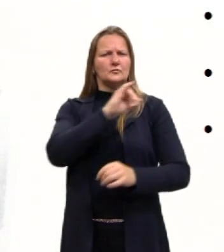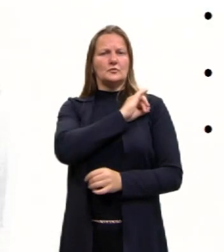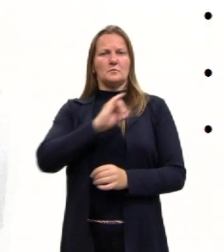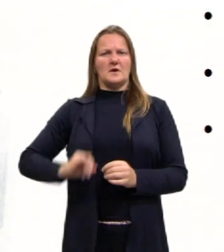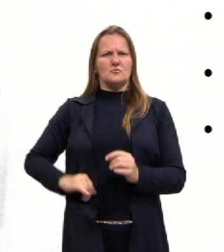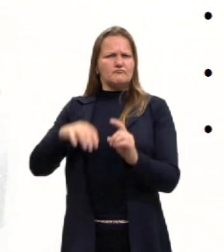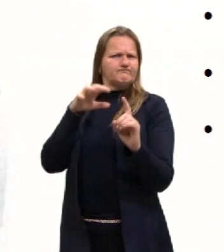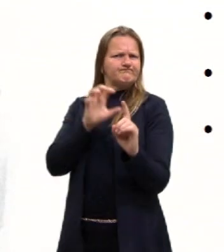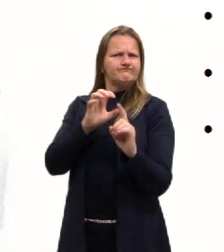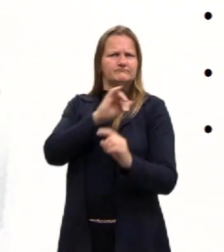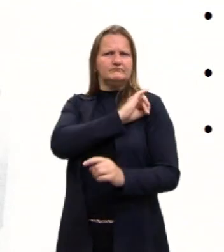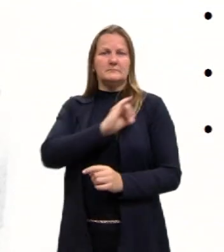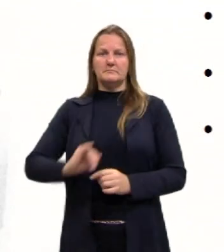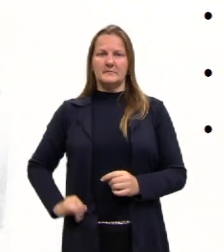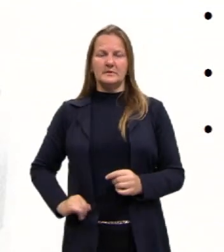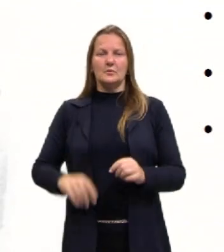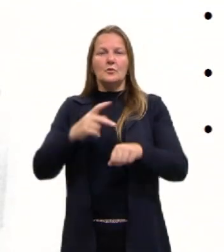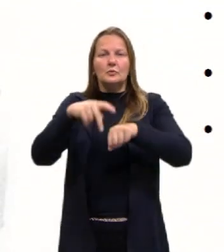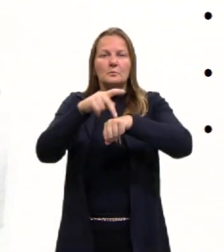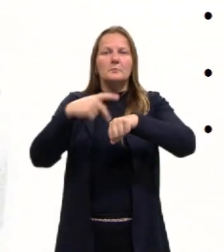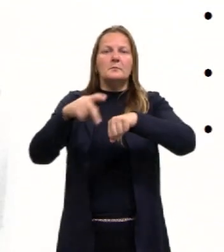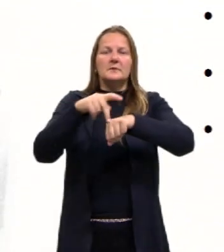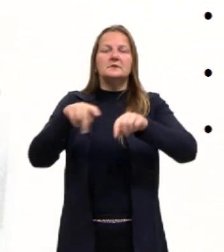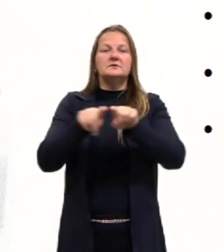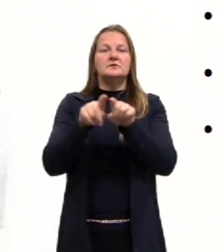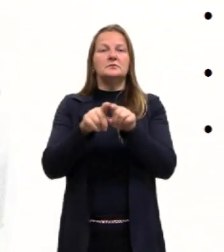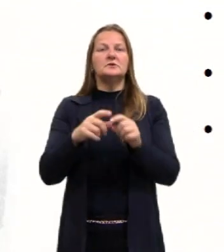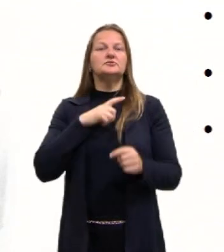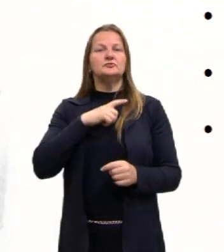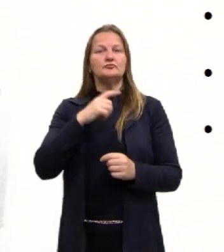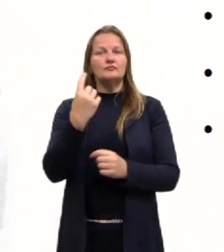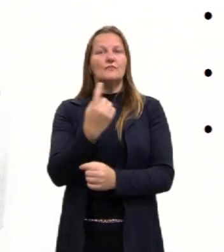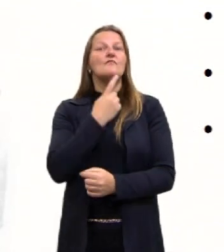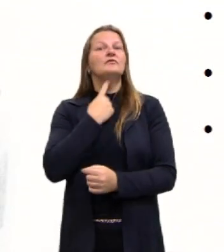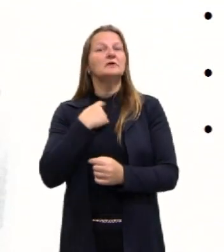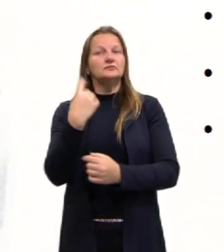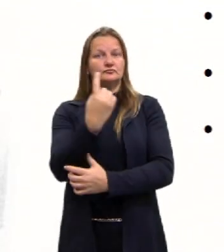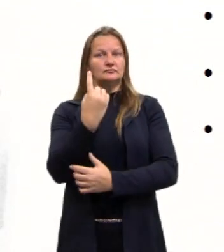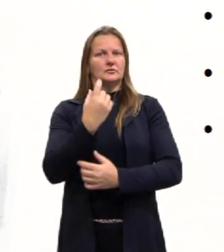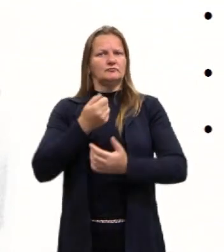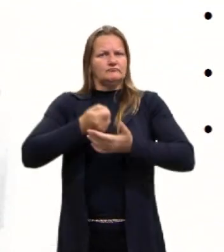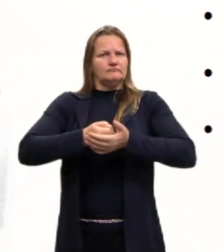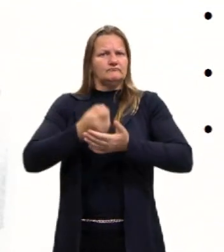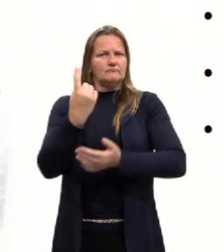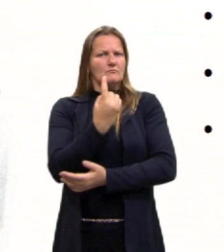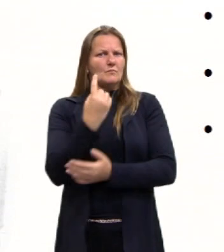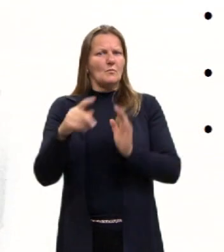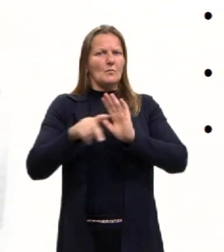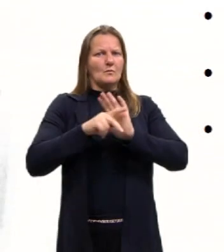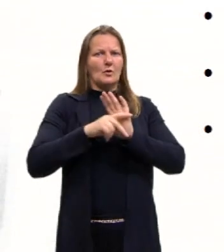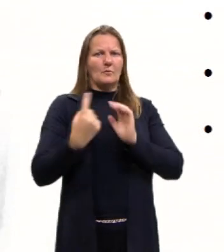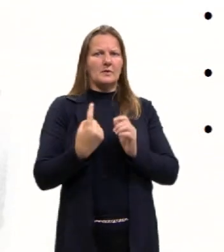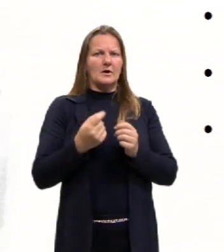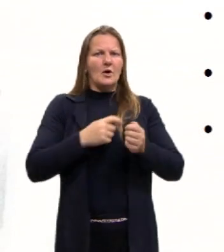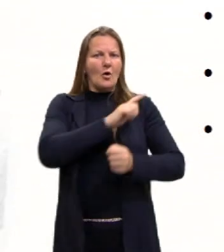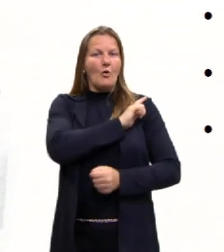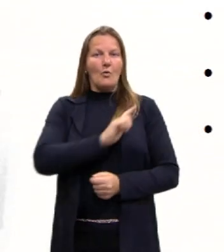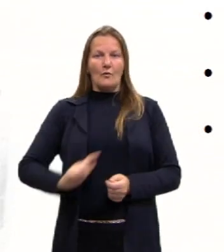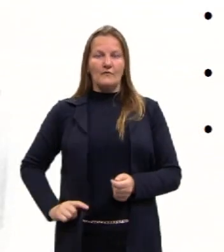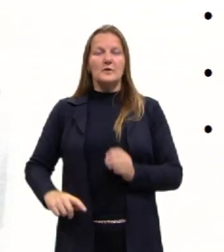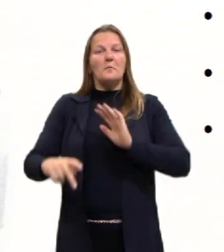e os países queriam também ter autodeterminação que que é autodeterminação é poder governar